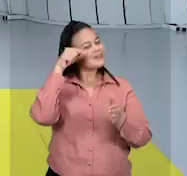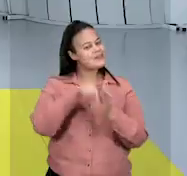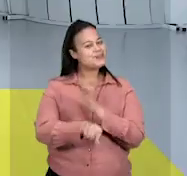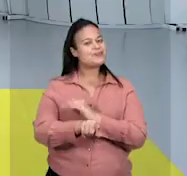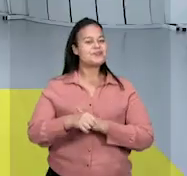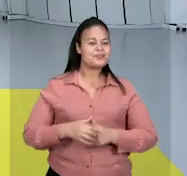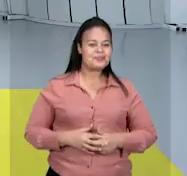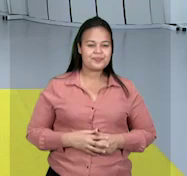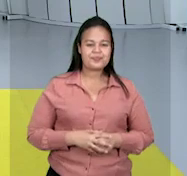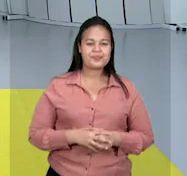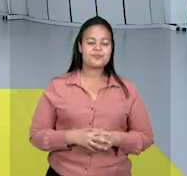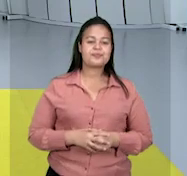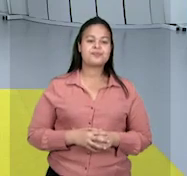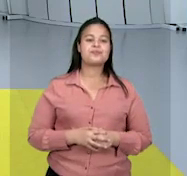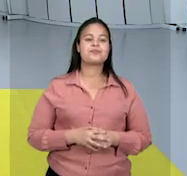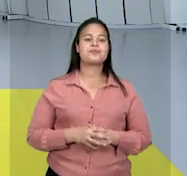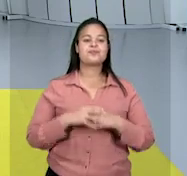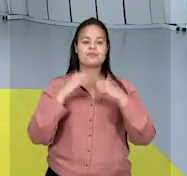questões.